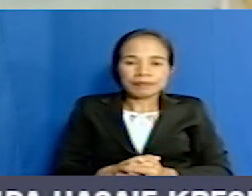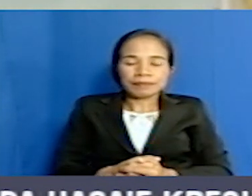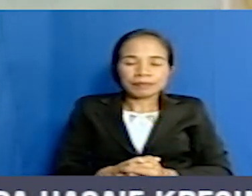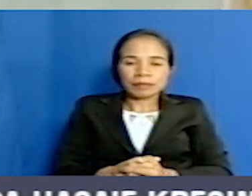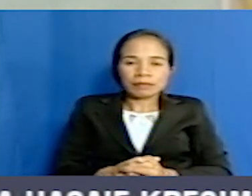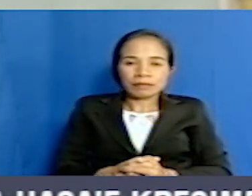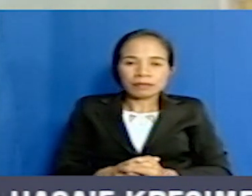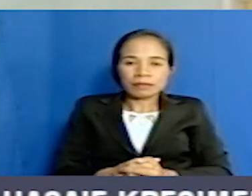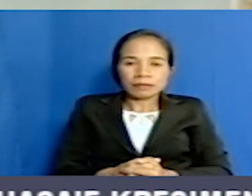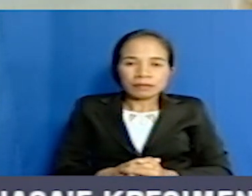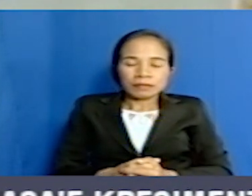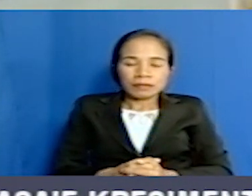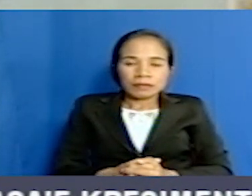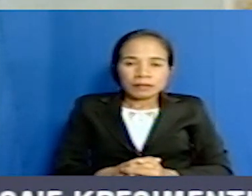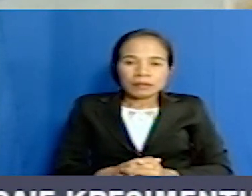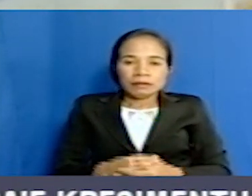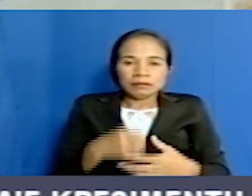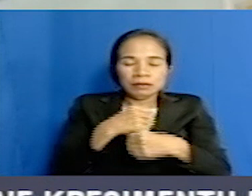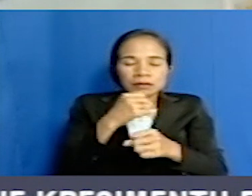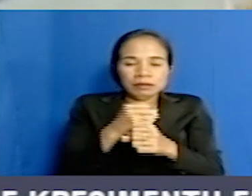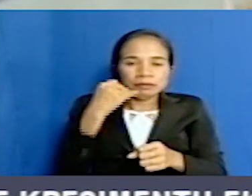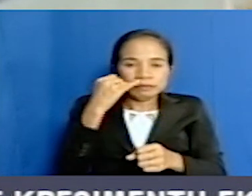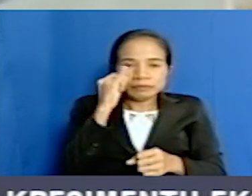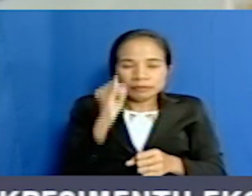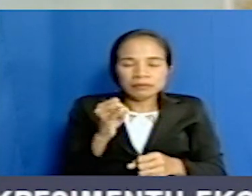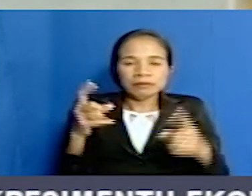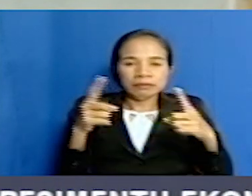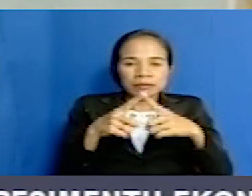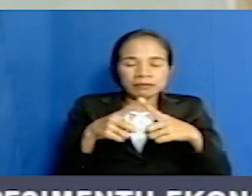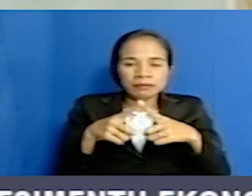no halo investigação não na Baitania